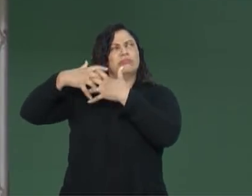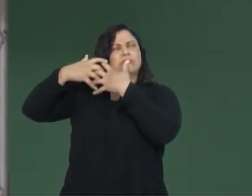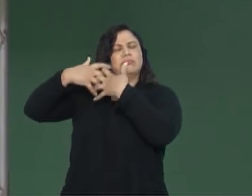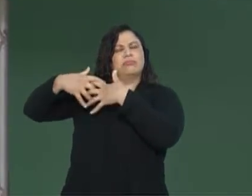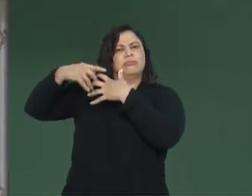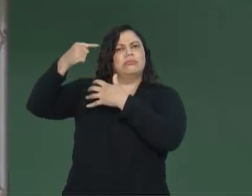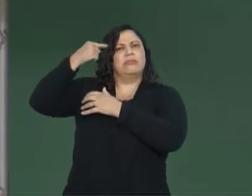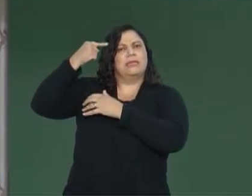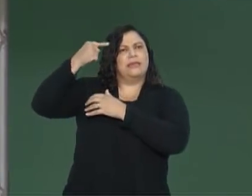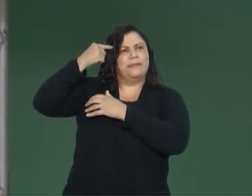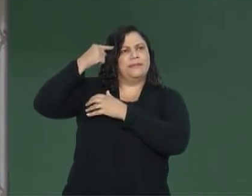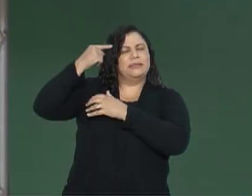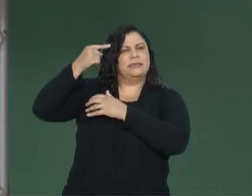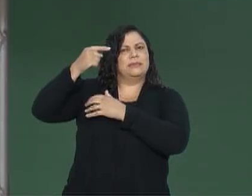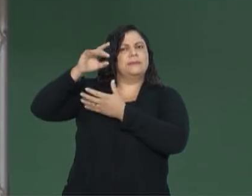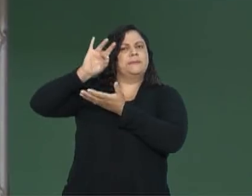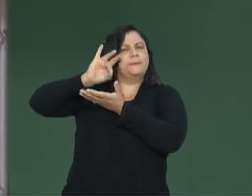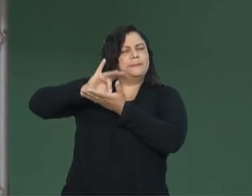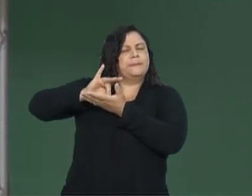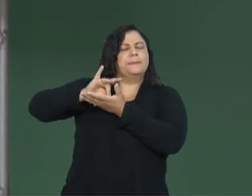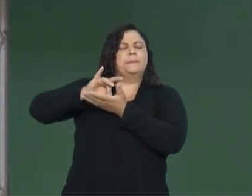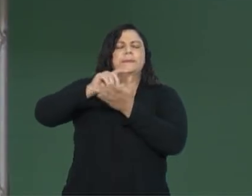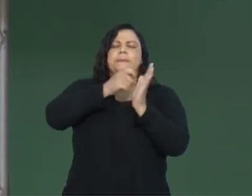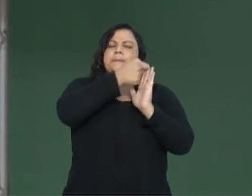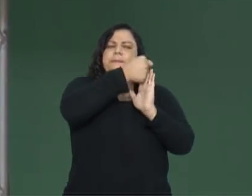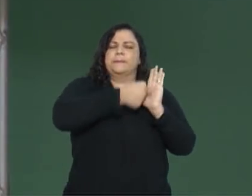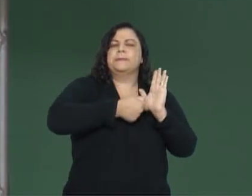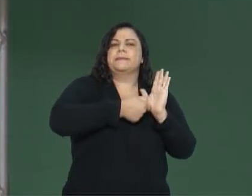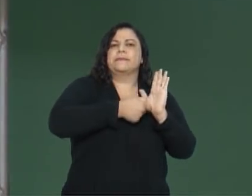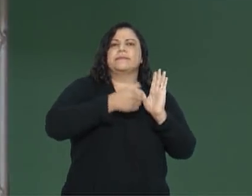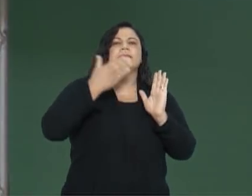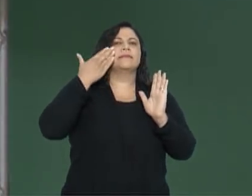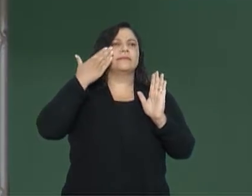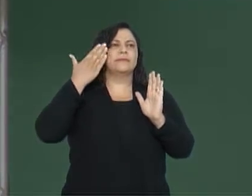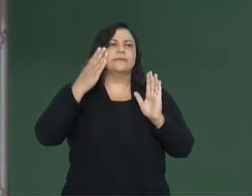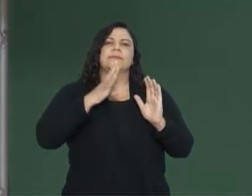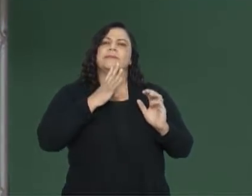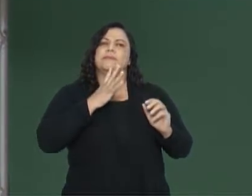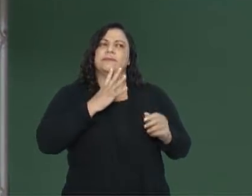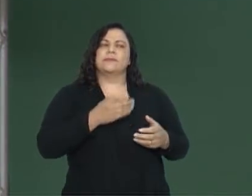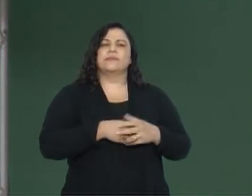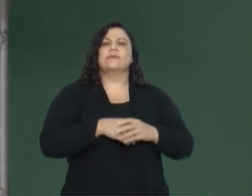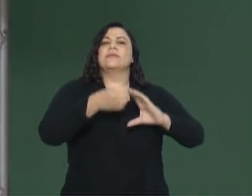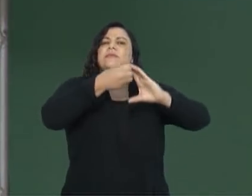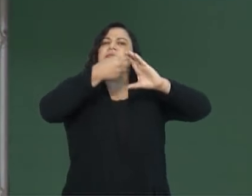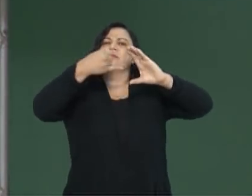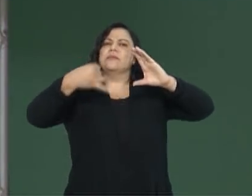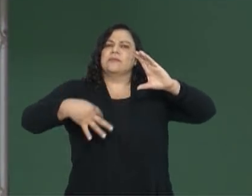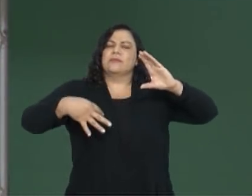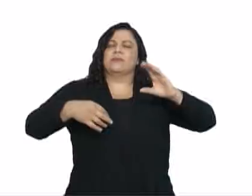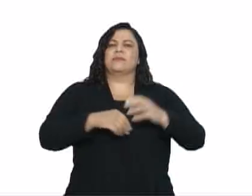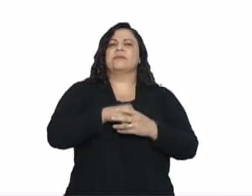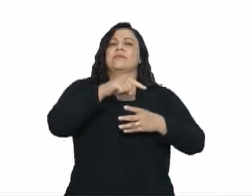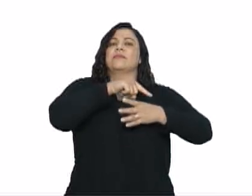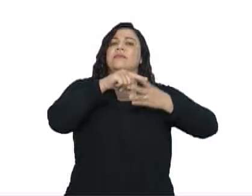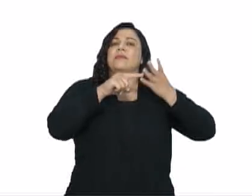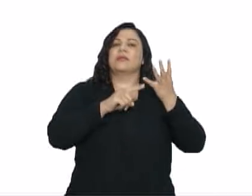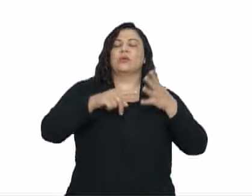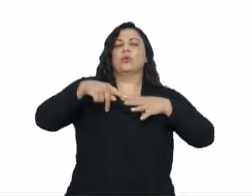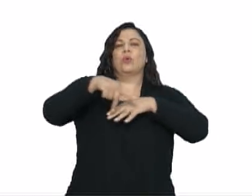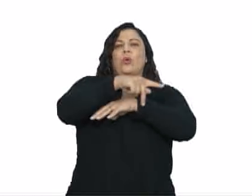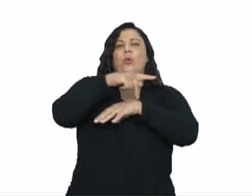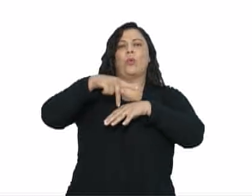você mostra, eu sei o assunto. Então, as características desses países, Coreia do Sul, Hong Kong,